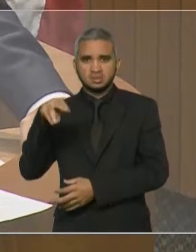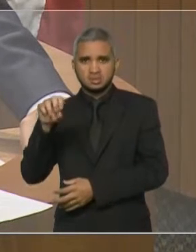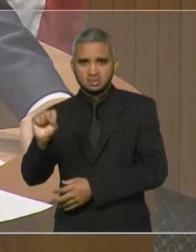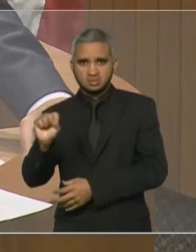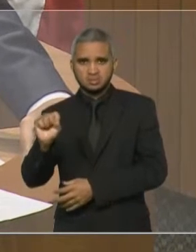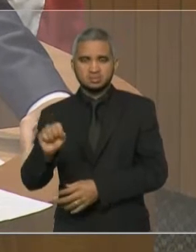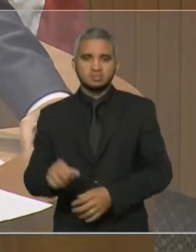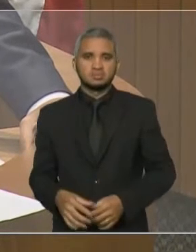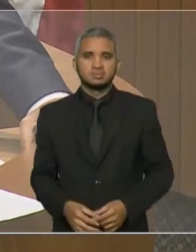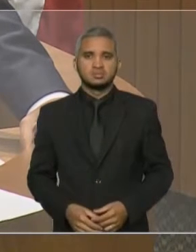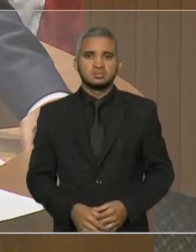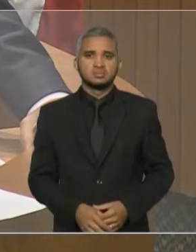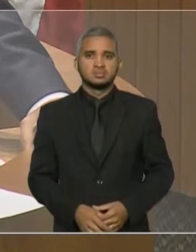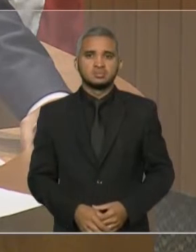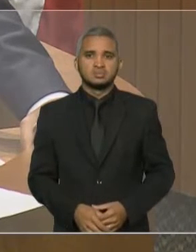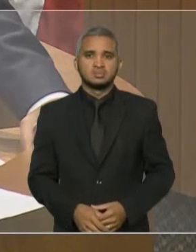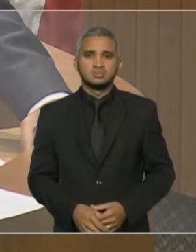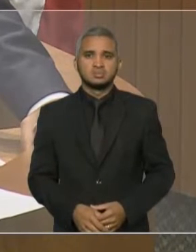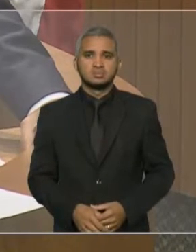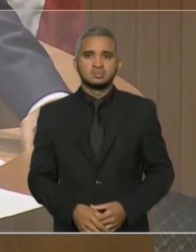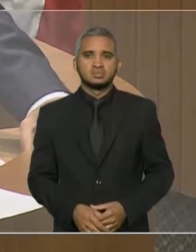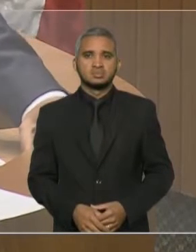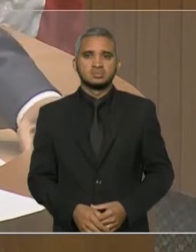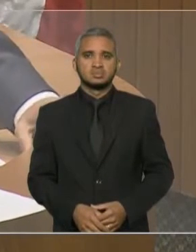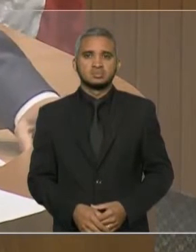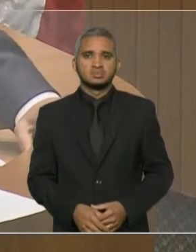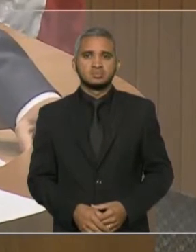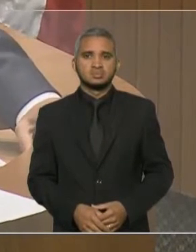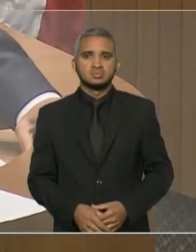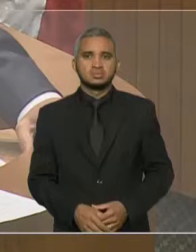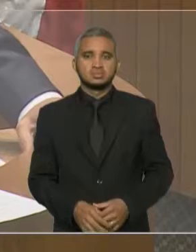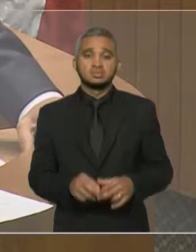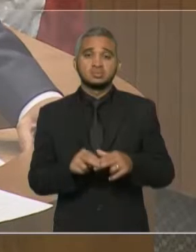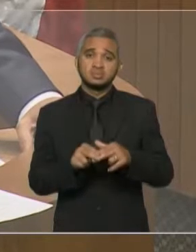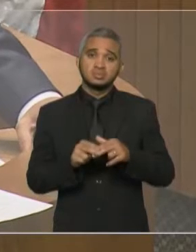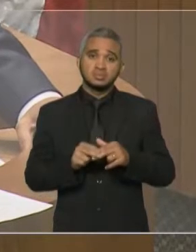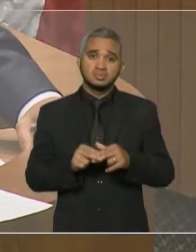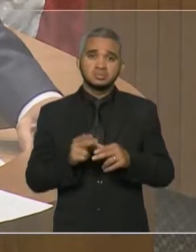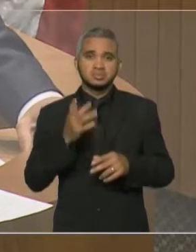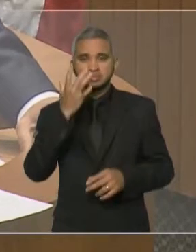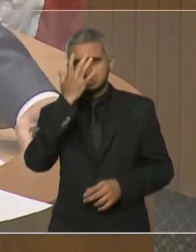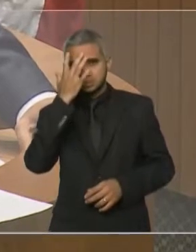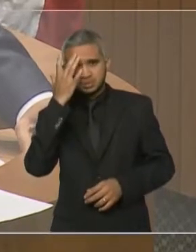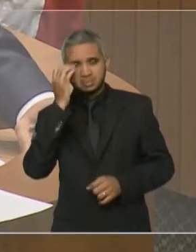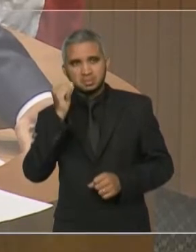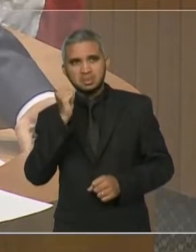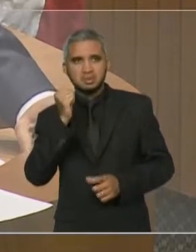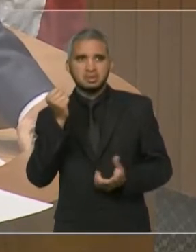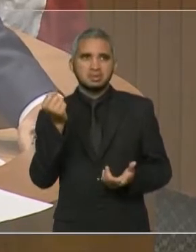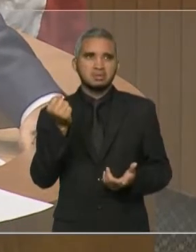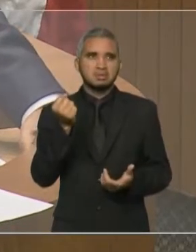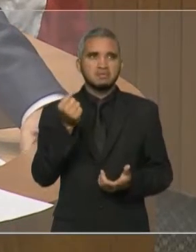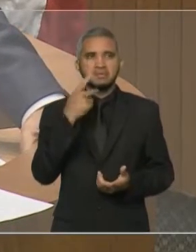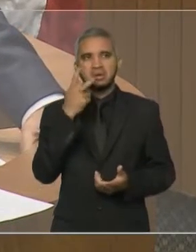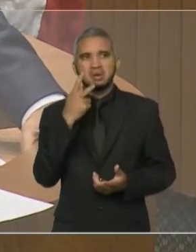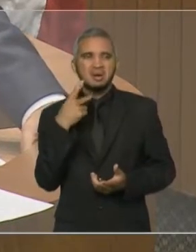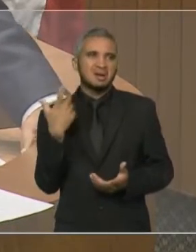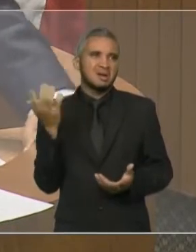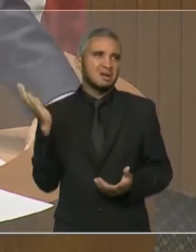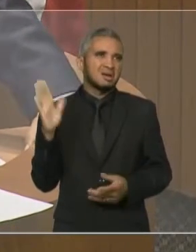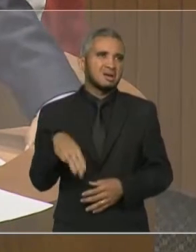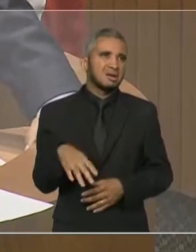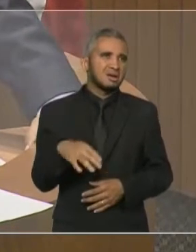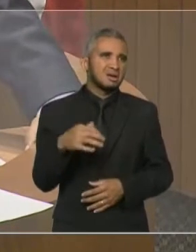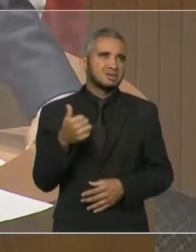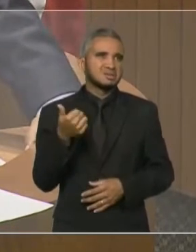diferença. E este valor alguém pode até subestimar, porém é importante